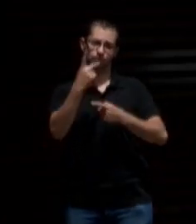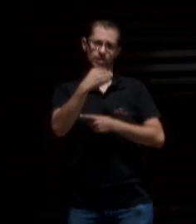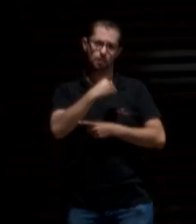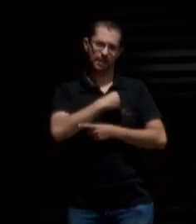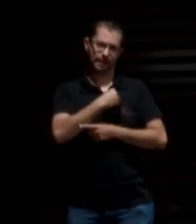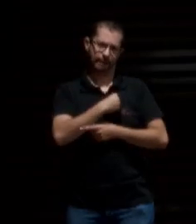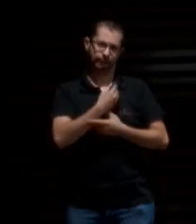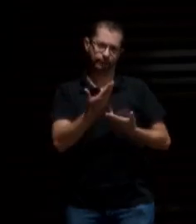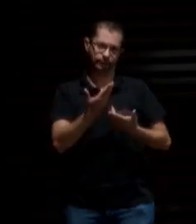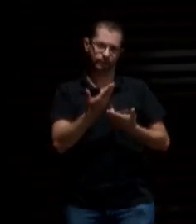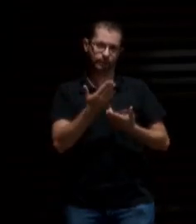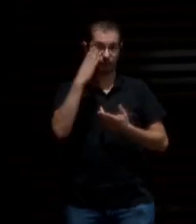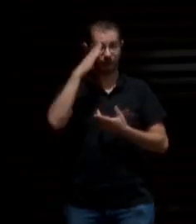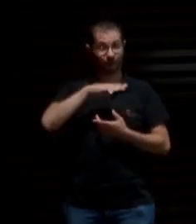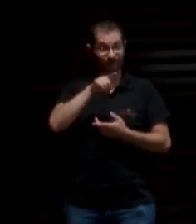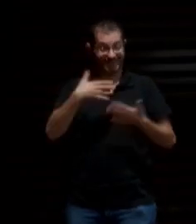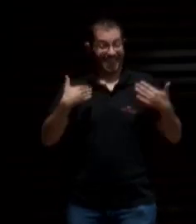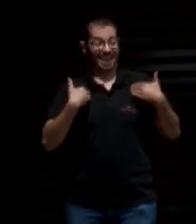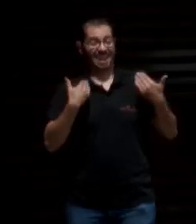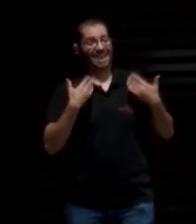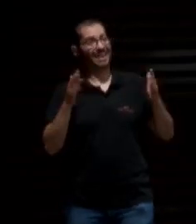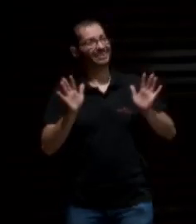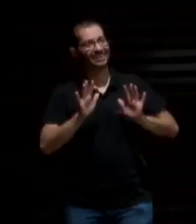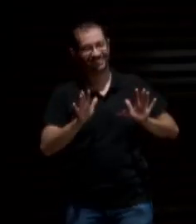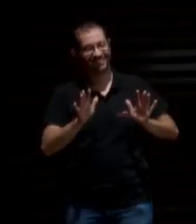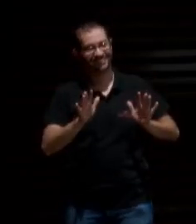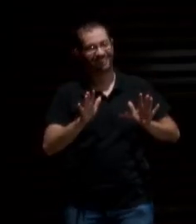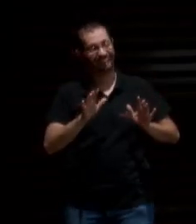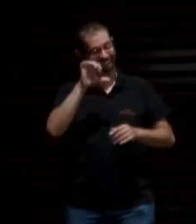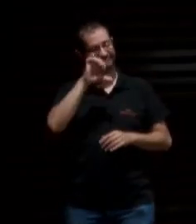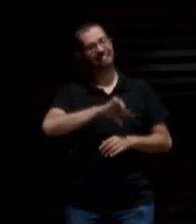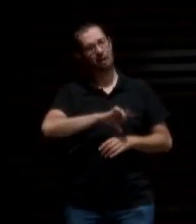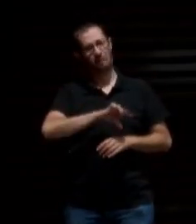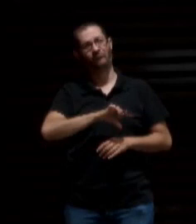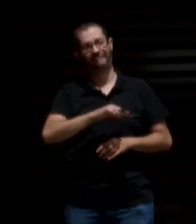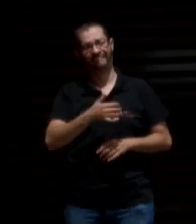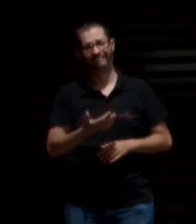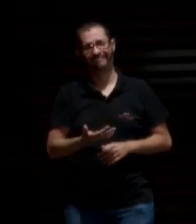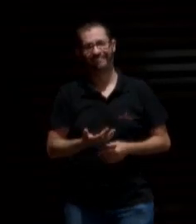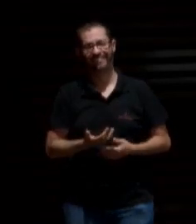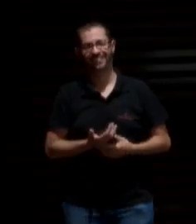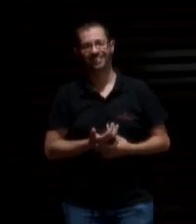malfeitor, que você é bem-aventurado. Aí você é mal-aventurado. Você é um cara...